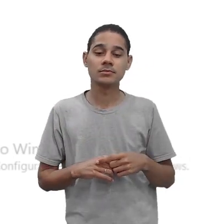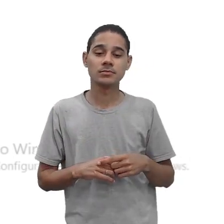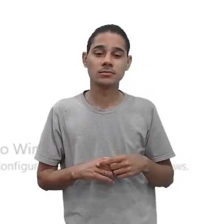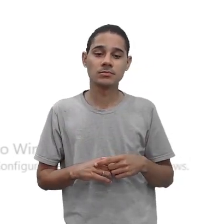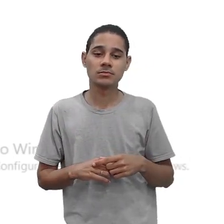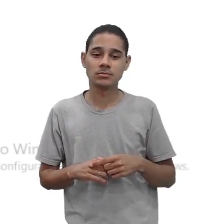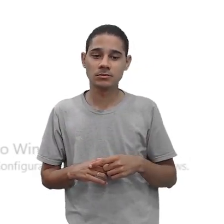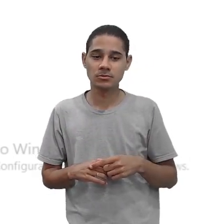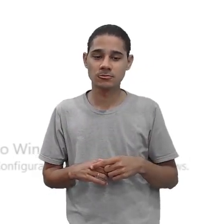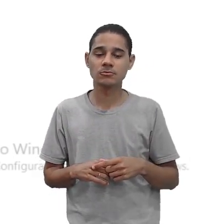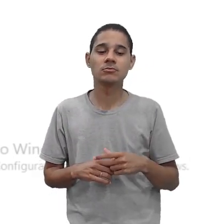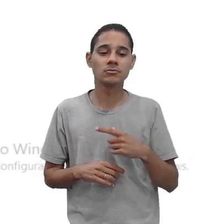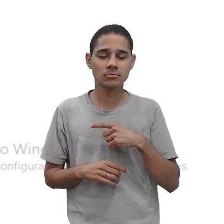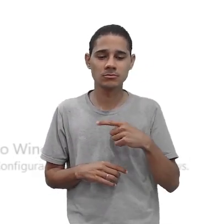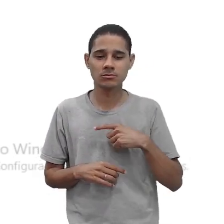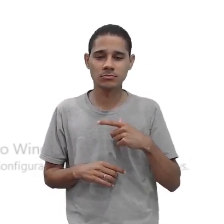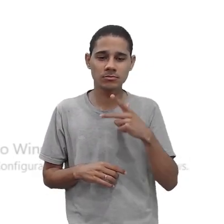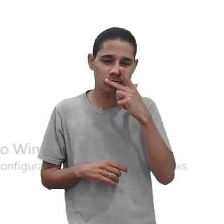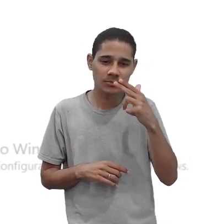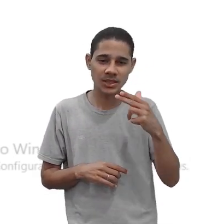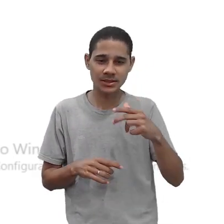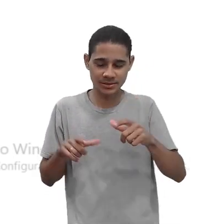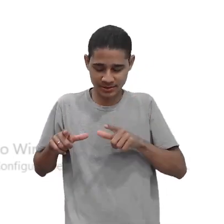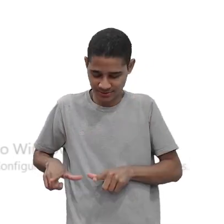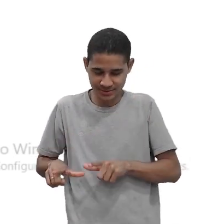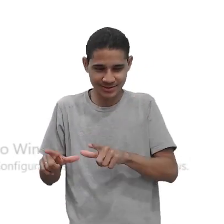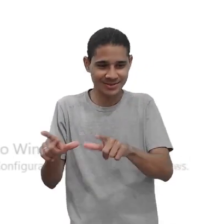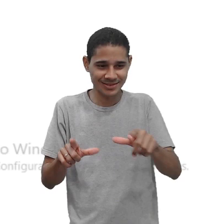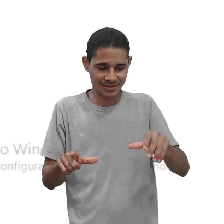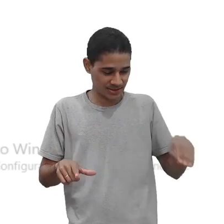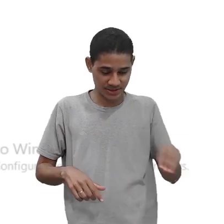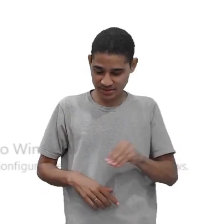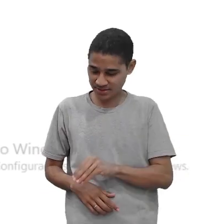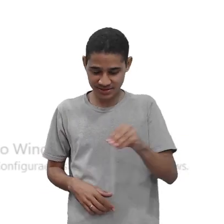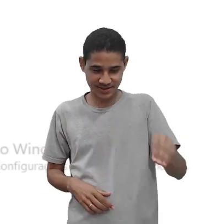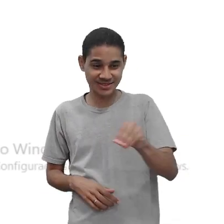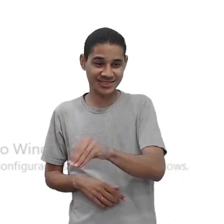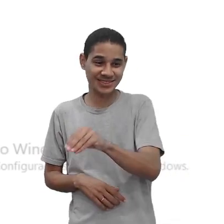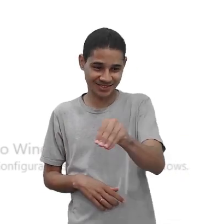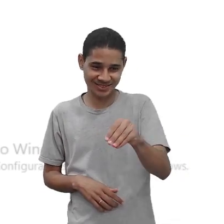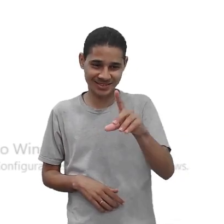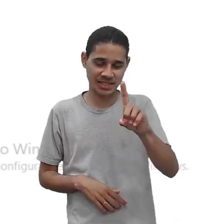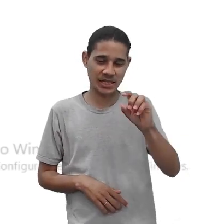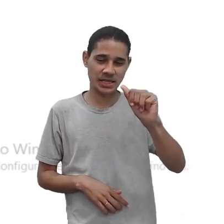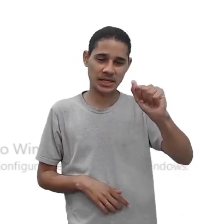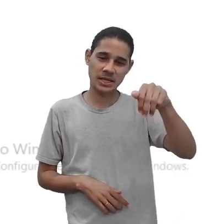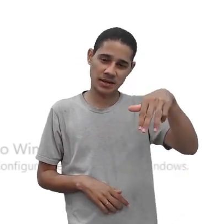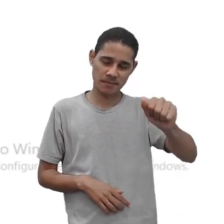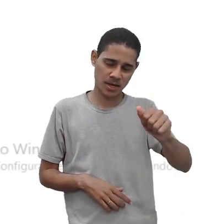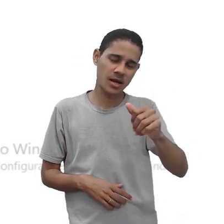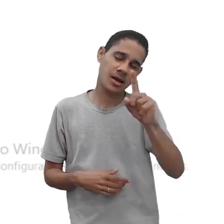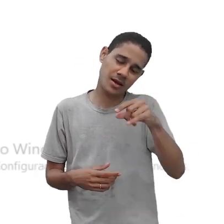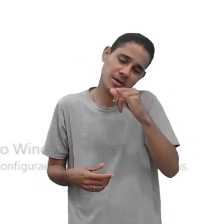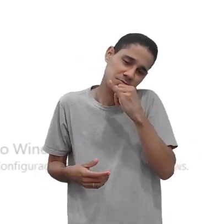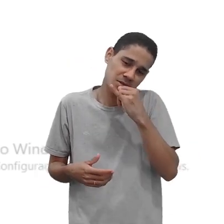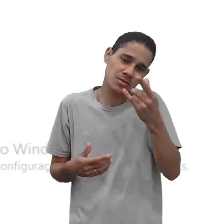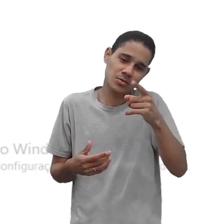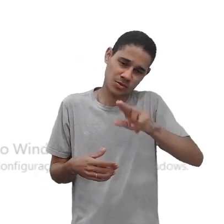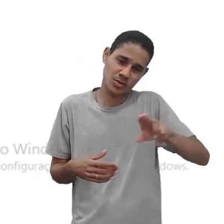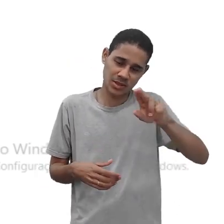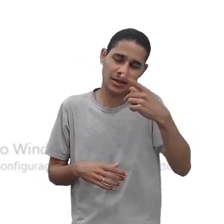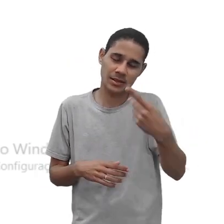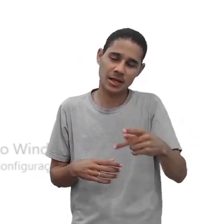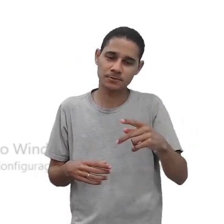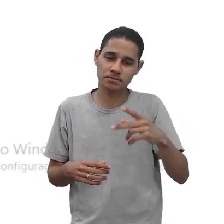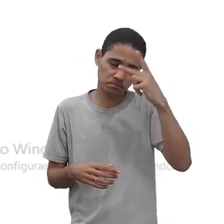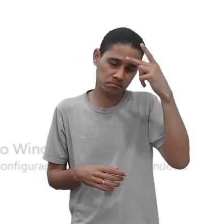aí justamente como se fosse um jogo de dama, tá? Então, é também um exemplo de paginação que você pode estar fazendo aí para o seu cliente.